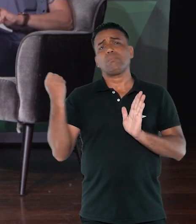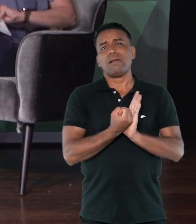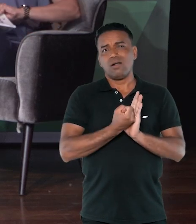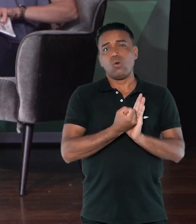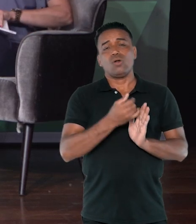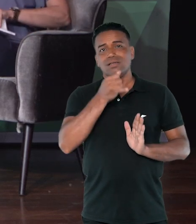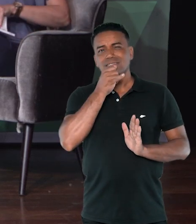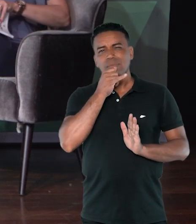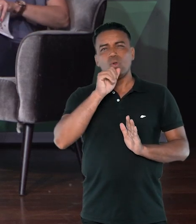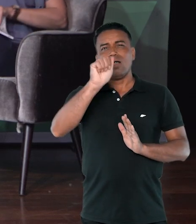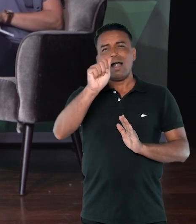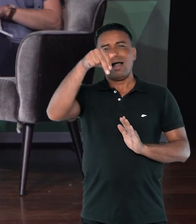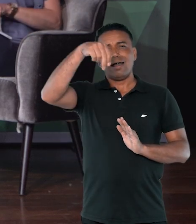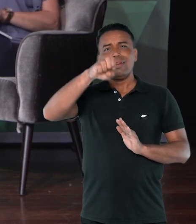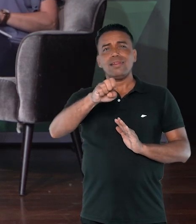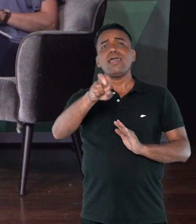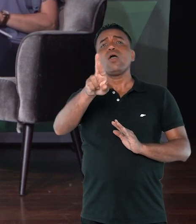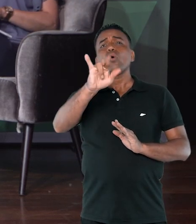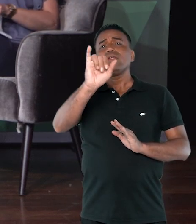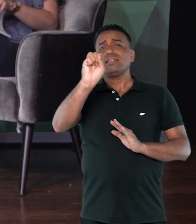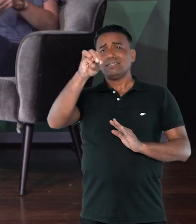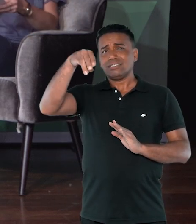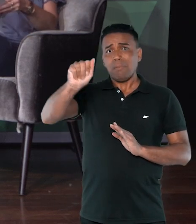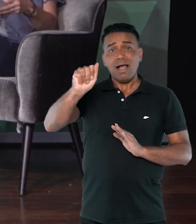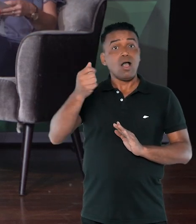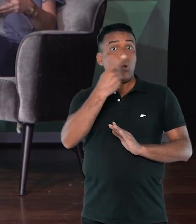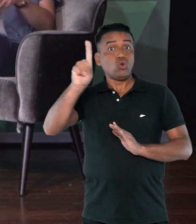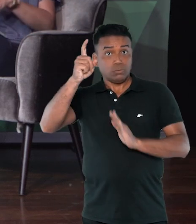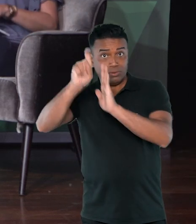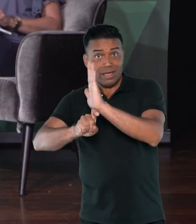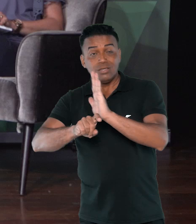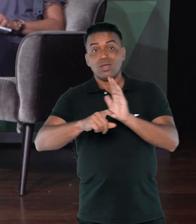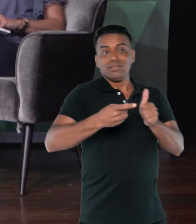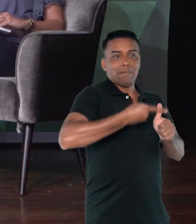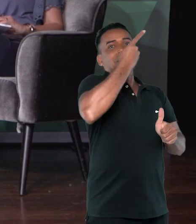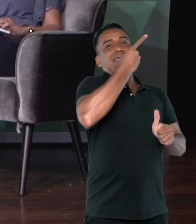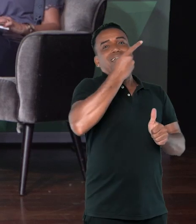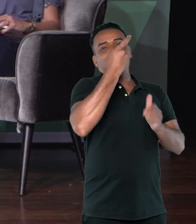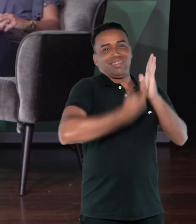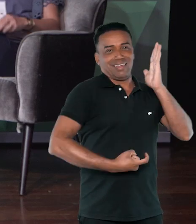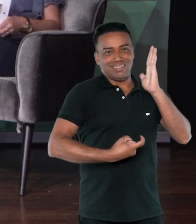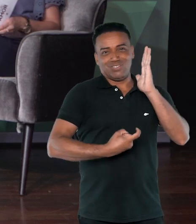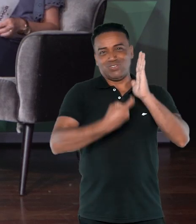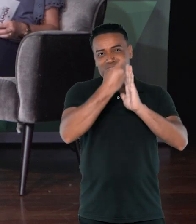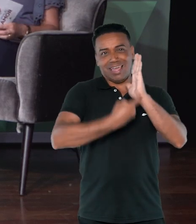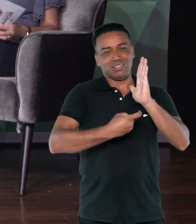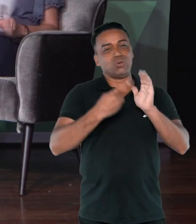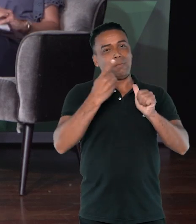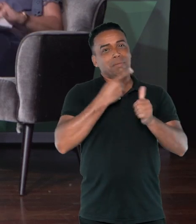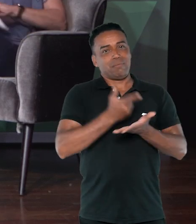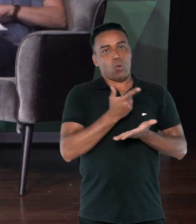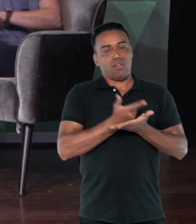no consultório. E esse texto, né, primeiro marcou porque, assim como o aneurisma marcou por ser o último, o coma